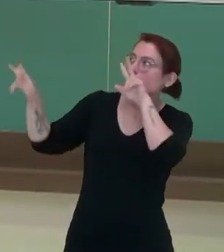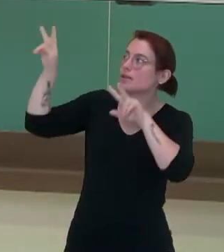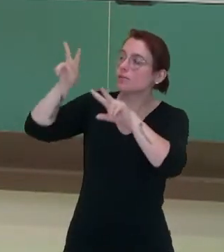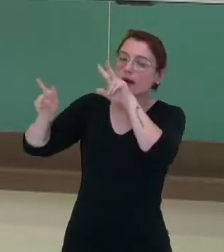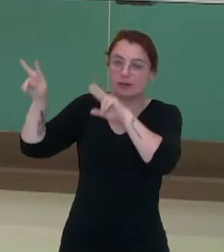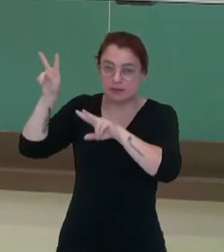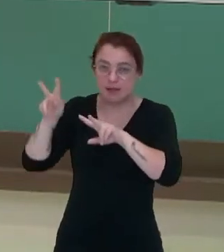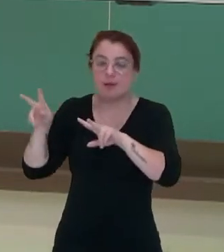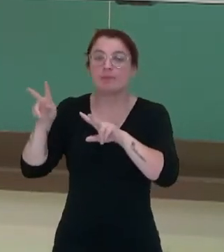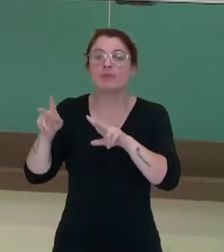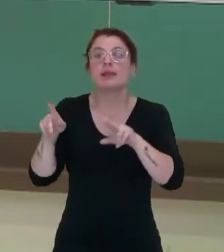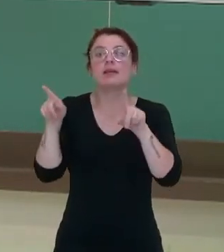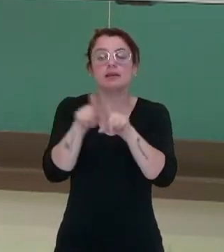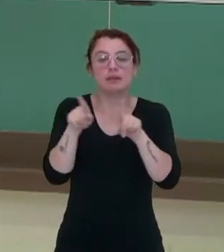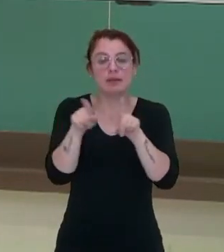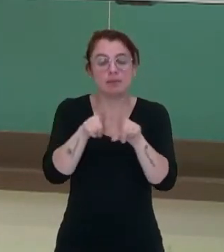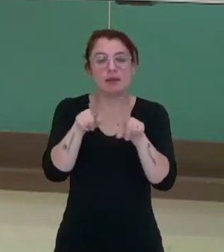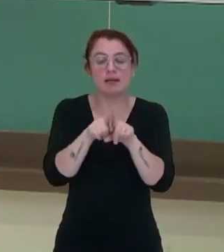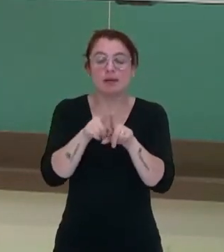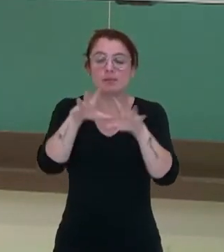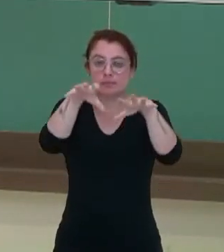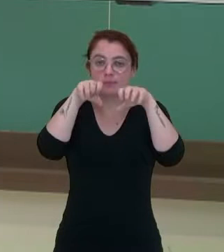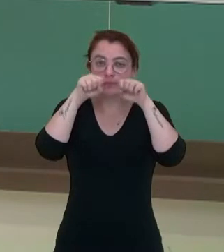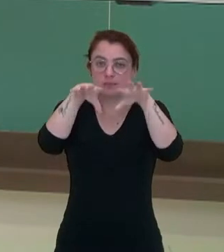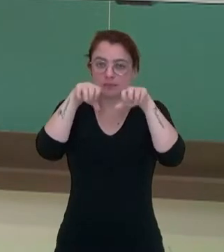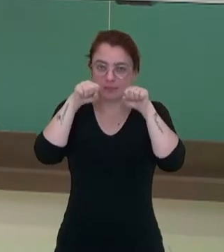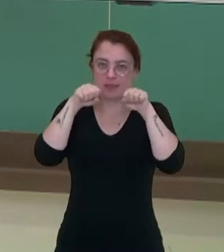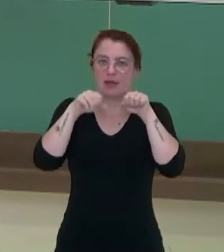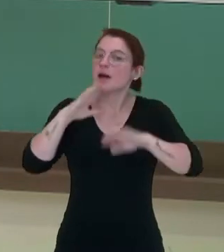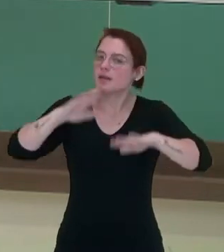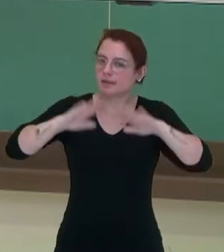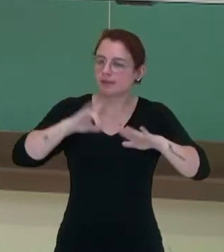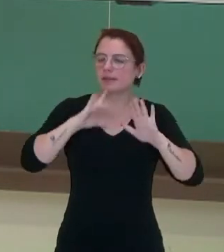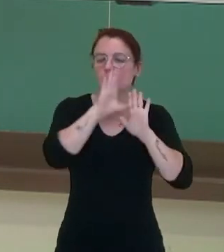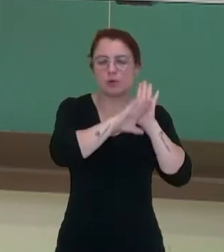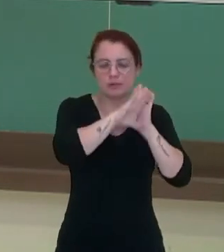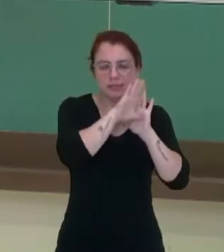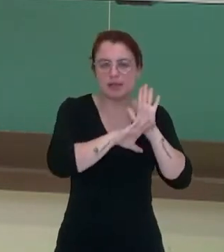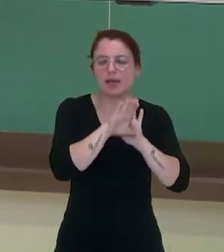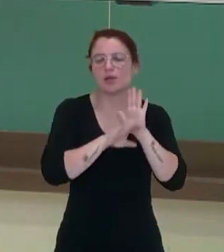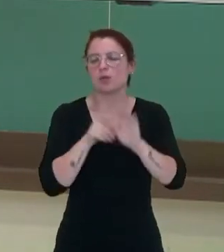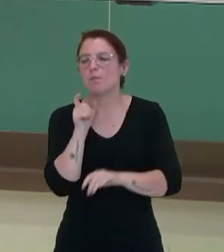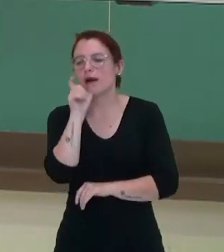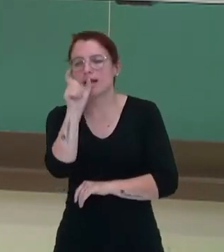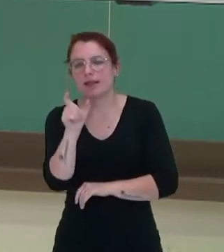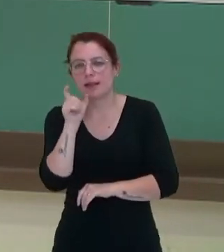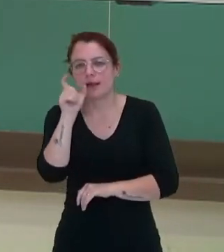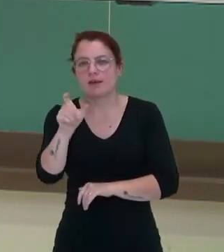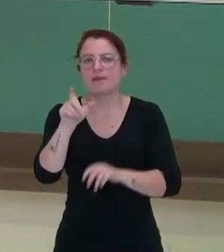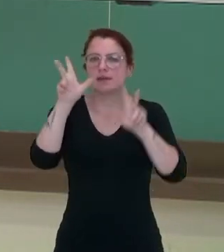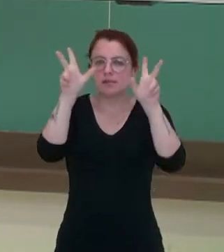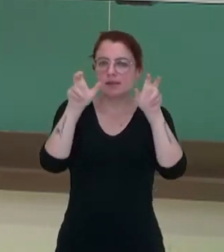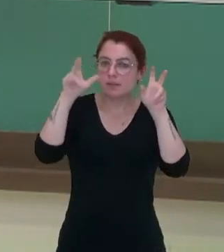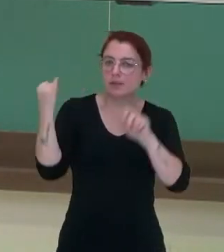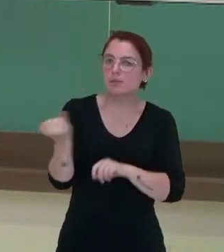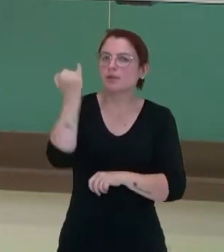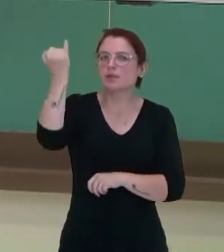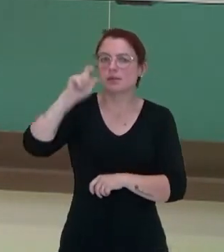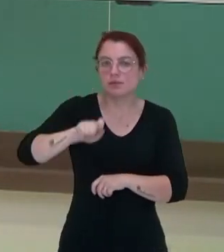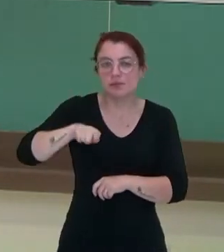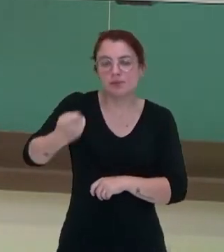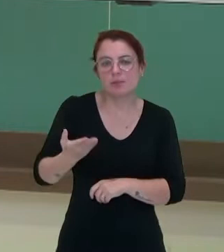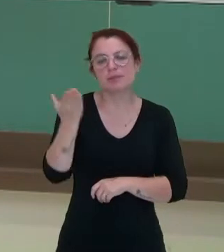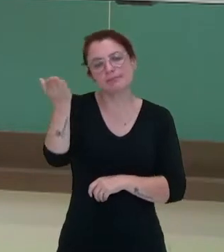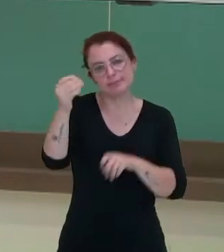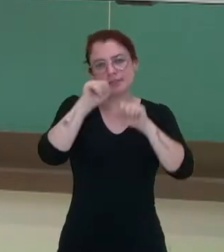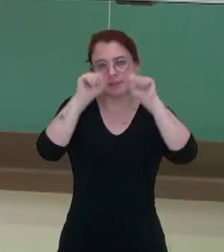tela ou me ouvir. Conceitos, palavras, termos muito importantes sobre um determinado